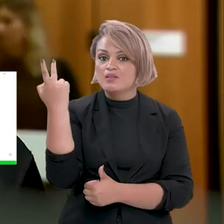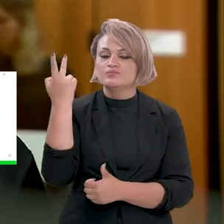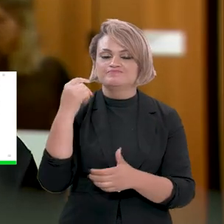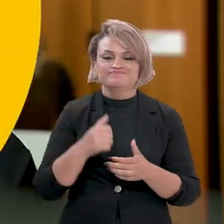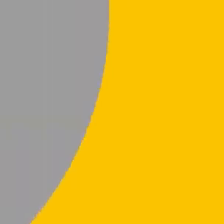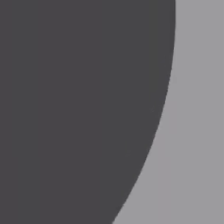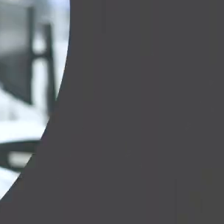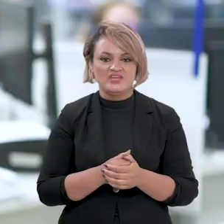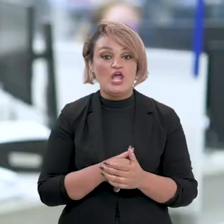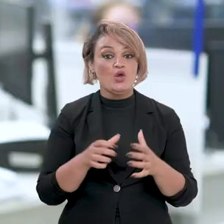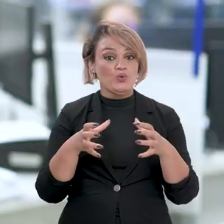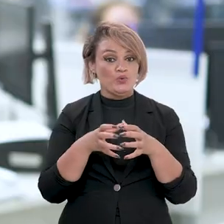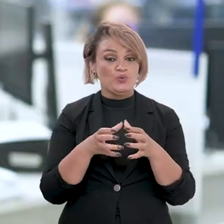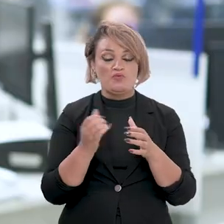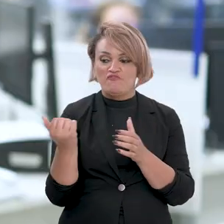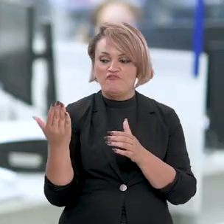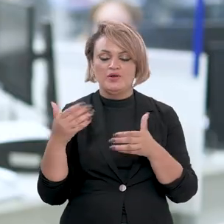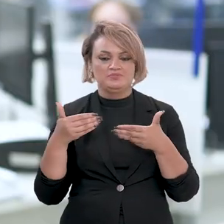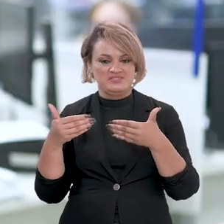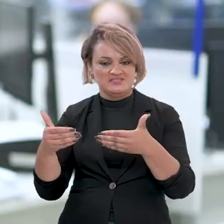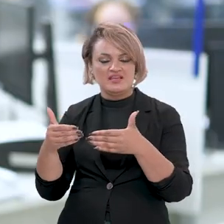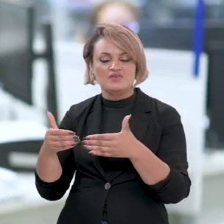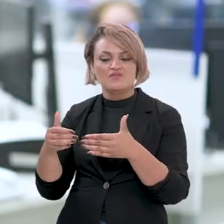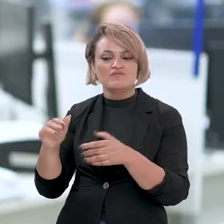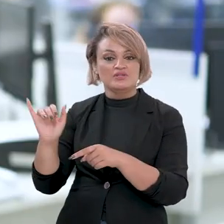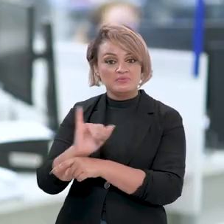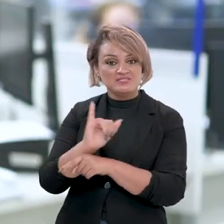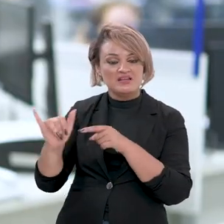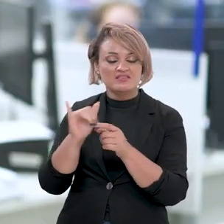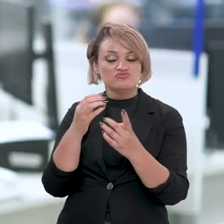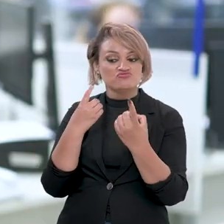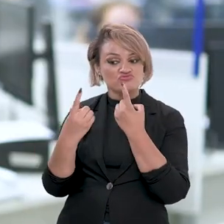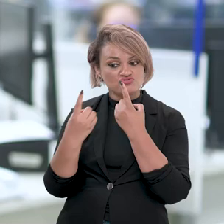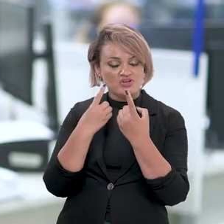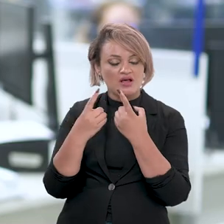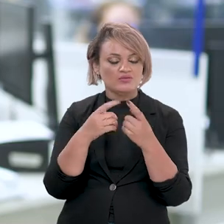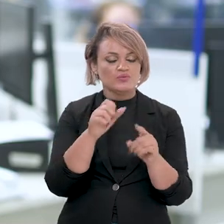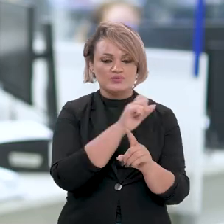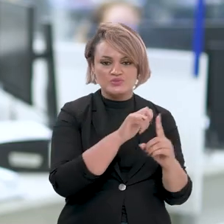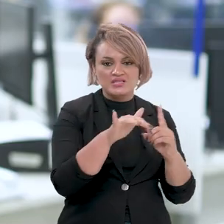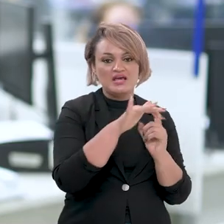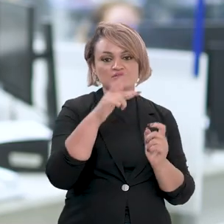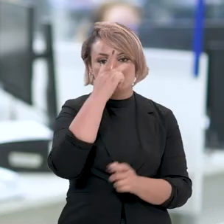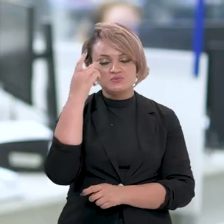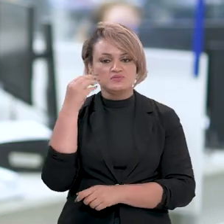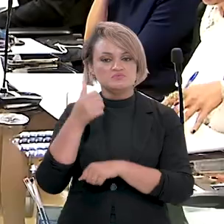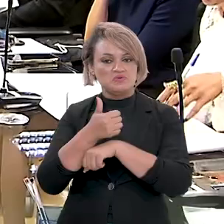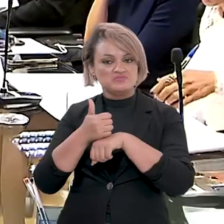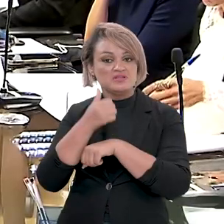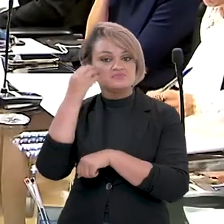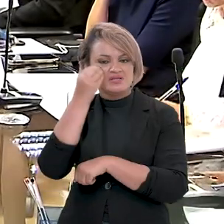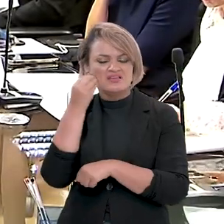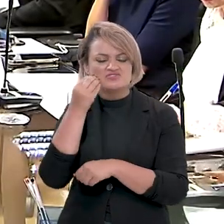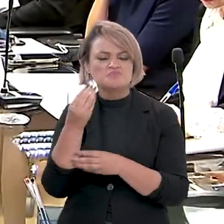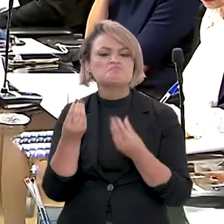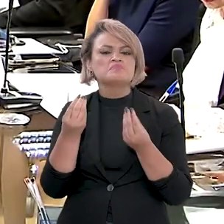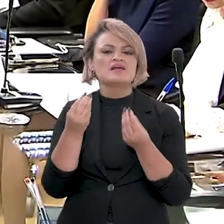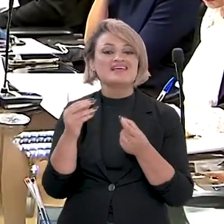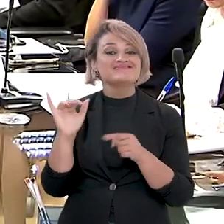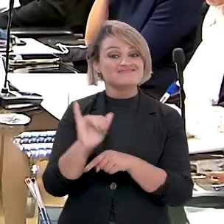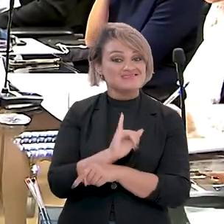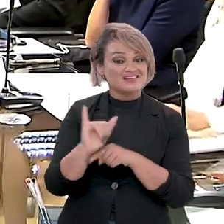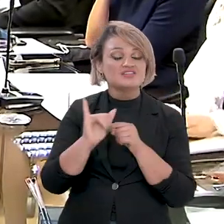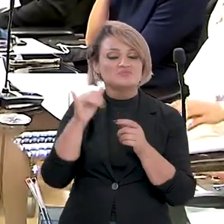bons valores. O grupo interministerial abrirá um canal de diálogo com a sociedade e especialistas. O objetivo é